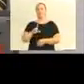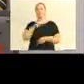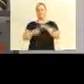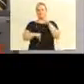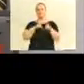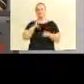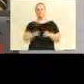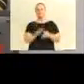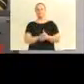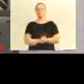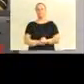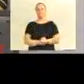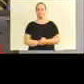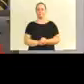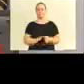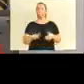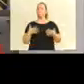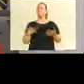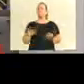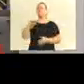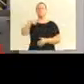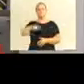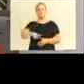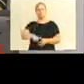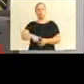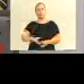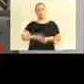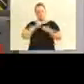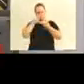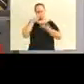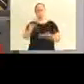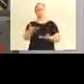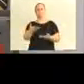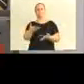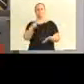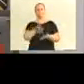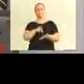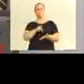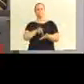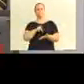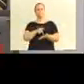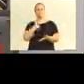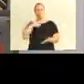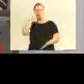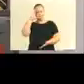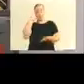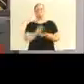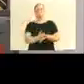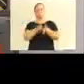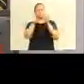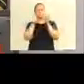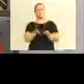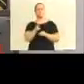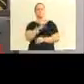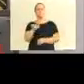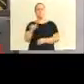Então, senhores, quero novamente aqui falar que tenho confiança e a certeza que em pouco tempo, em pouquíssimo tempo, o prefeito